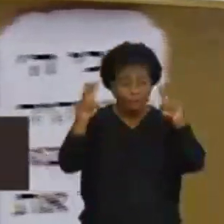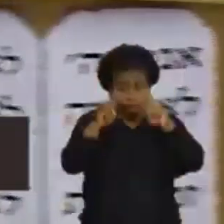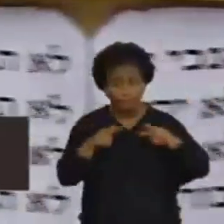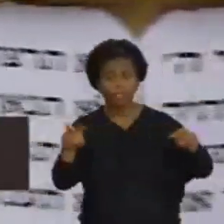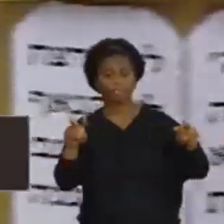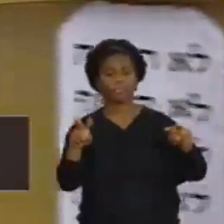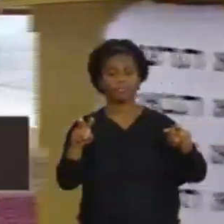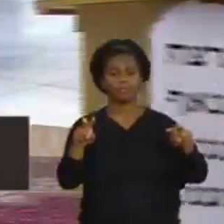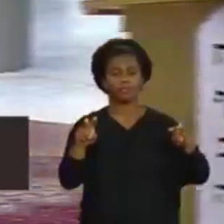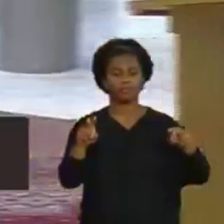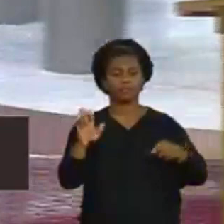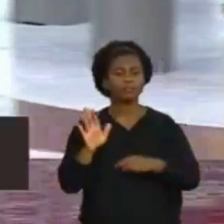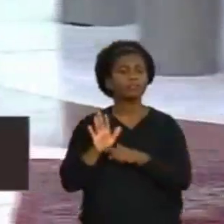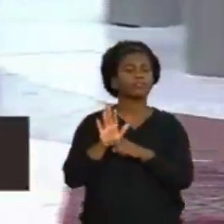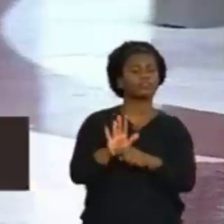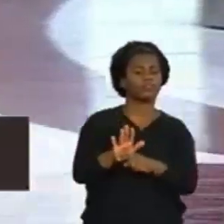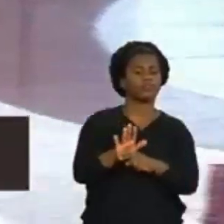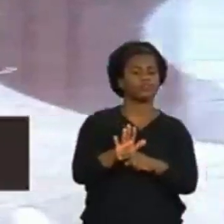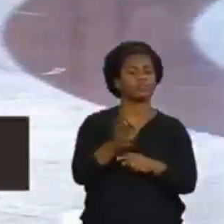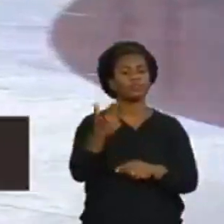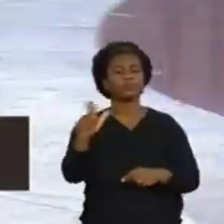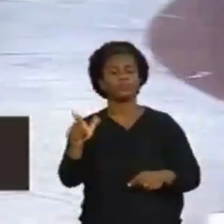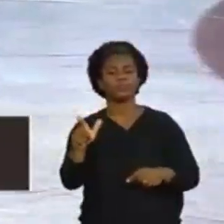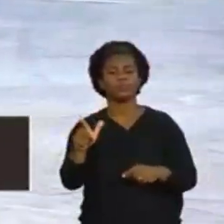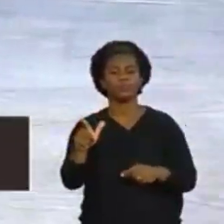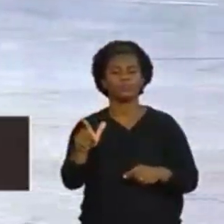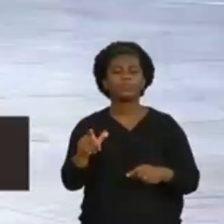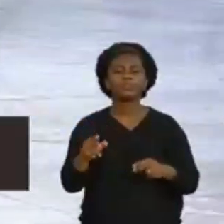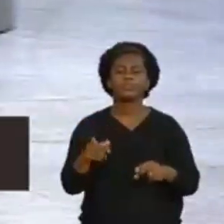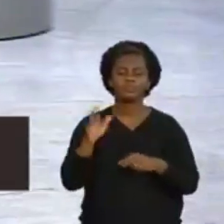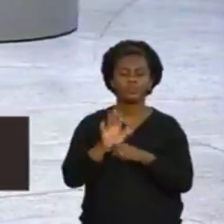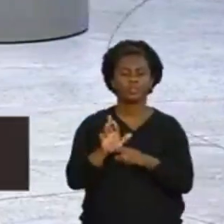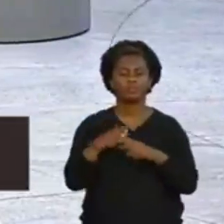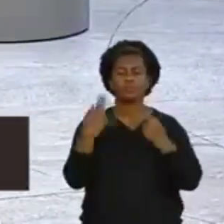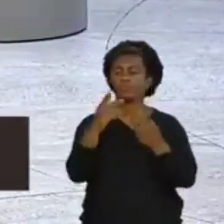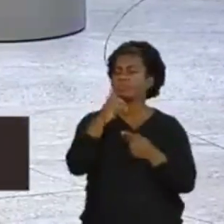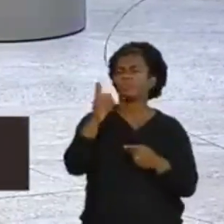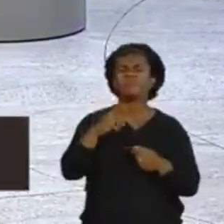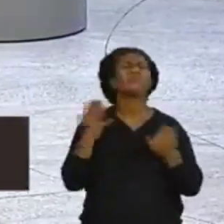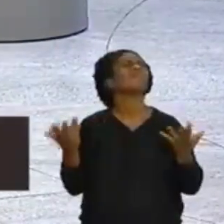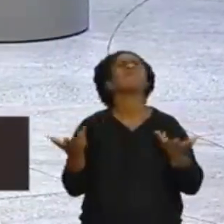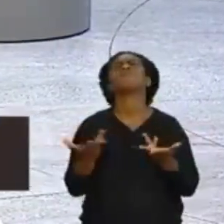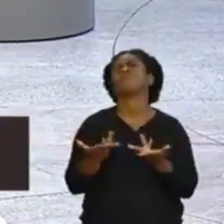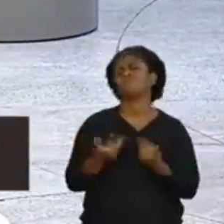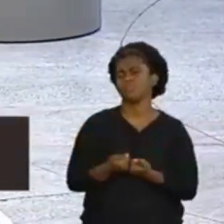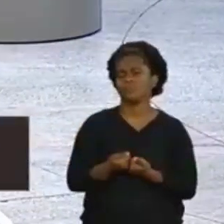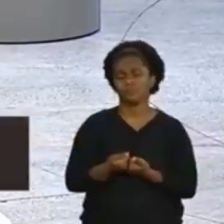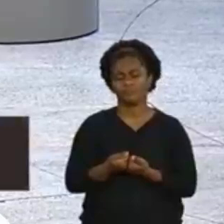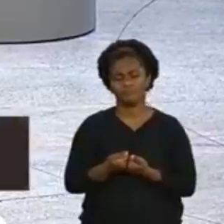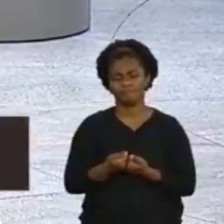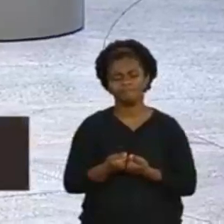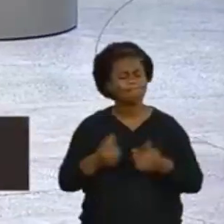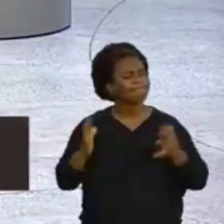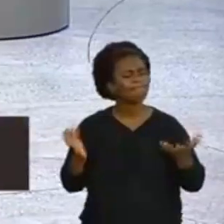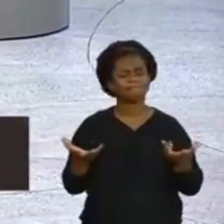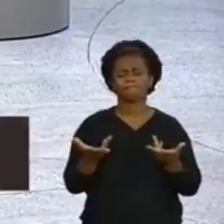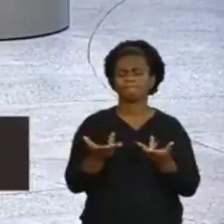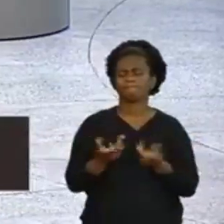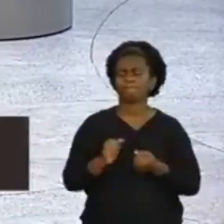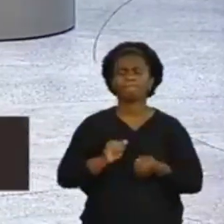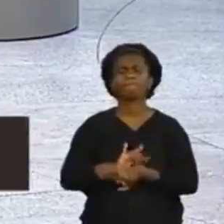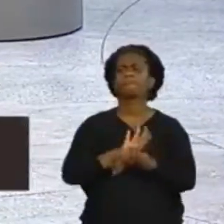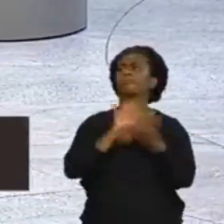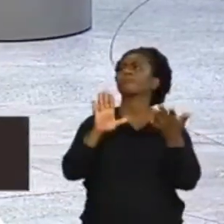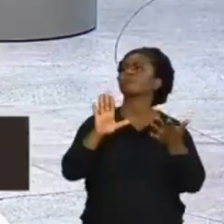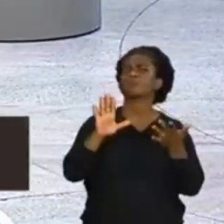Os outros, de avançar o reino de Deus, de avançar a obra de Deus. Isso é maravilhoso, isso é